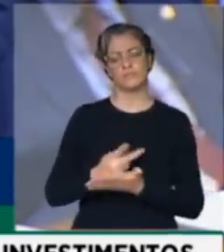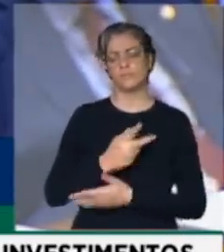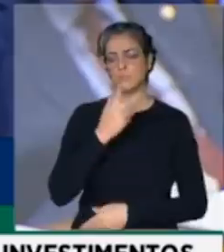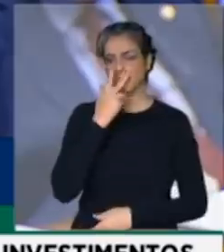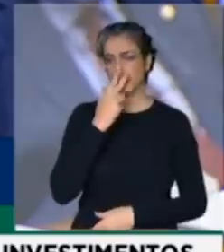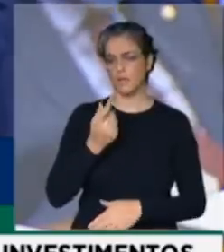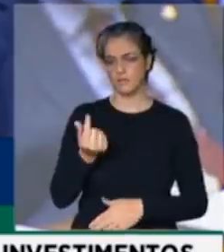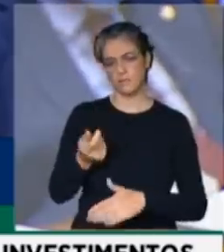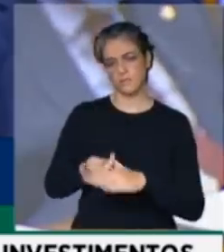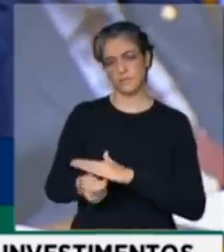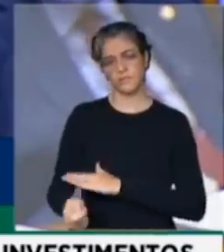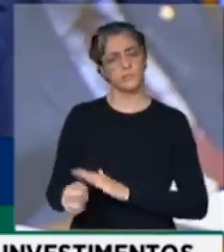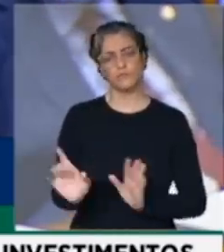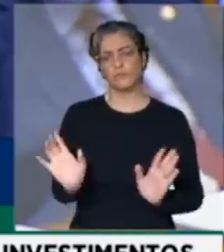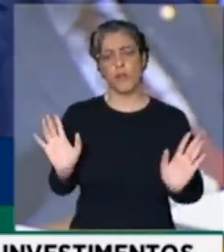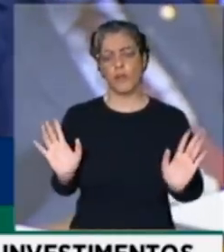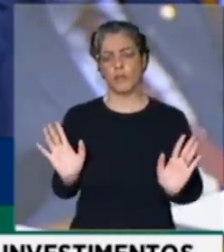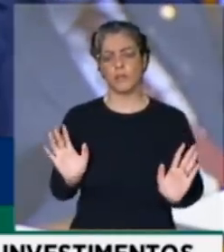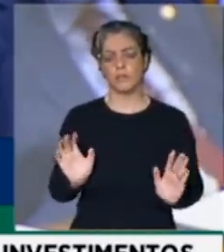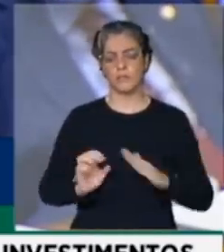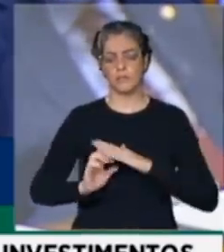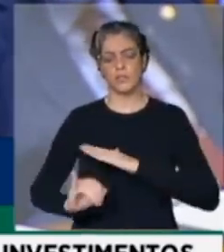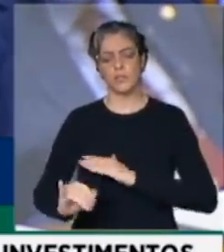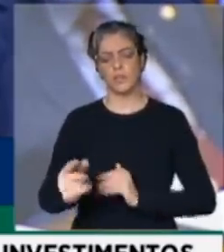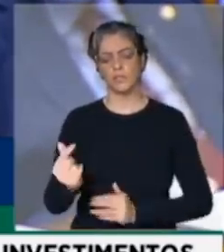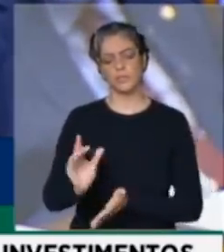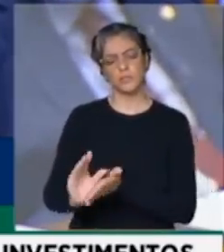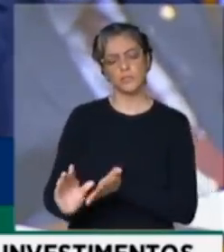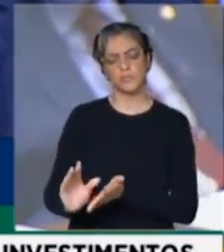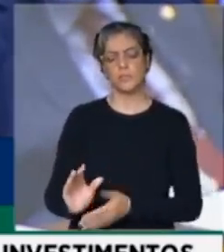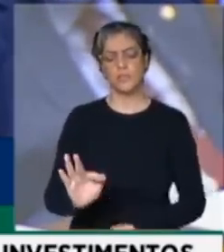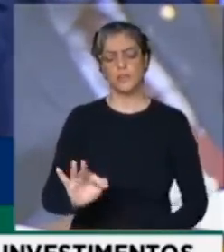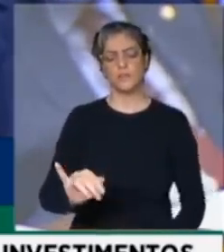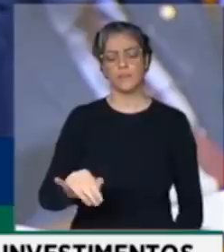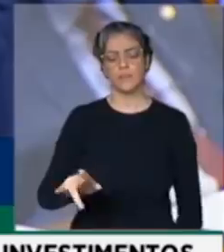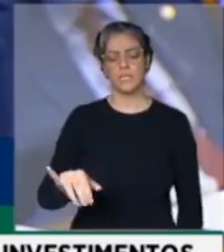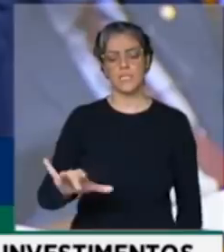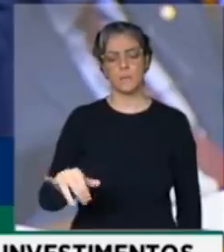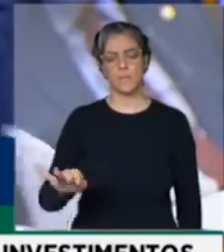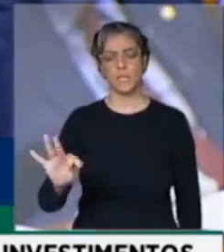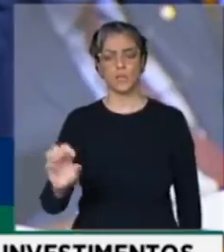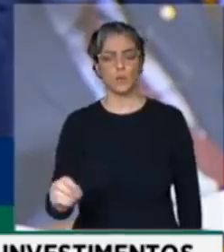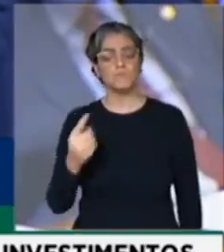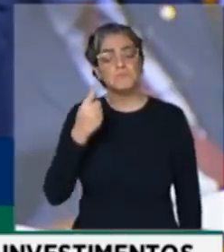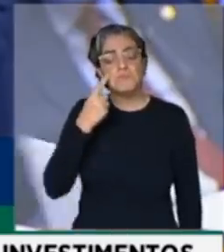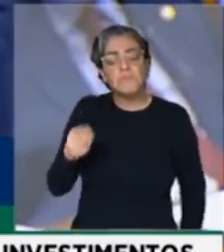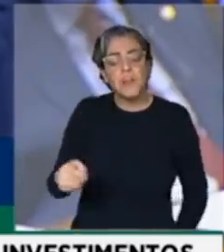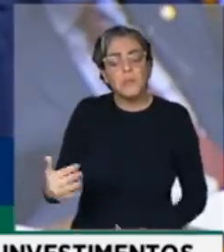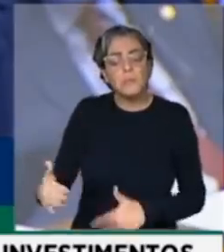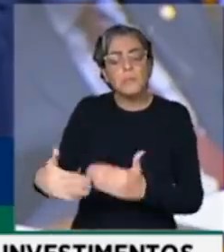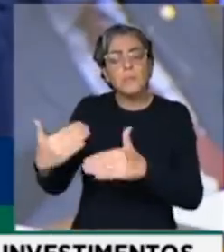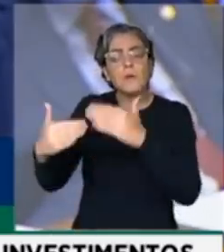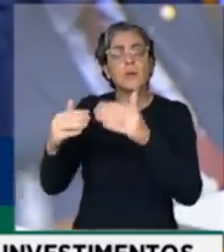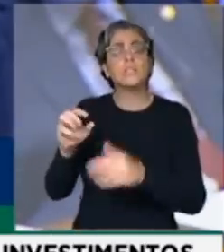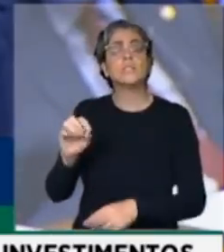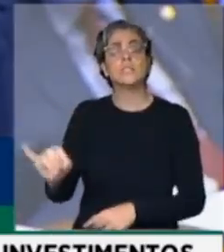aquela atividade, né? Financia uma startup, financia uma ideia inovadora para ver se aquela ideia floresce. Se ele tiver